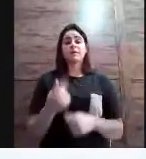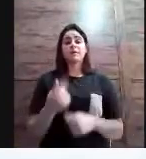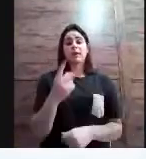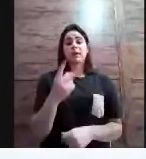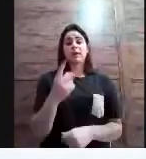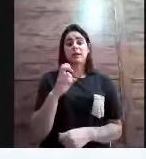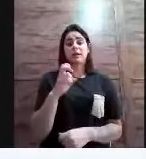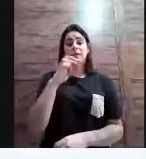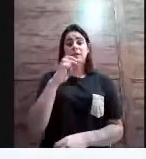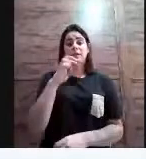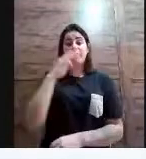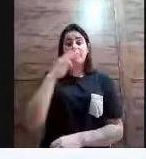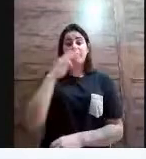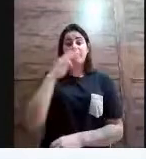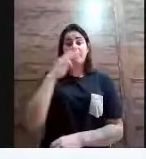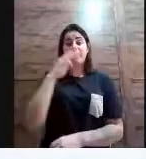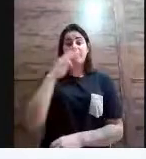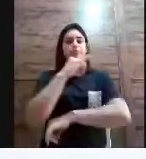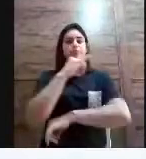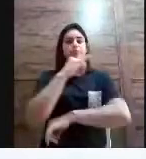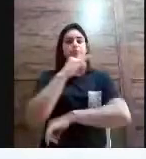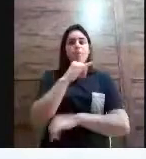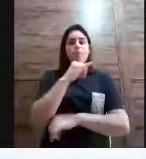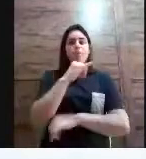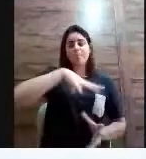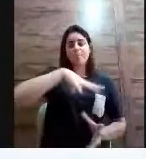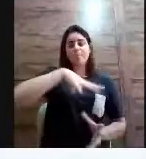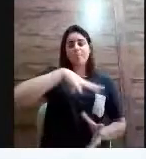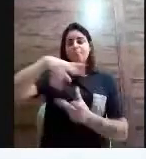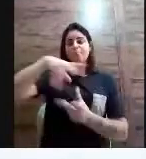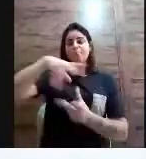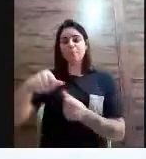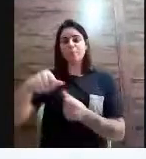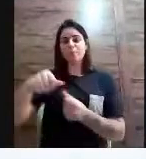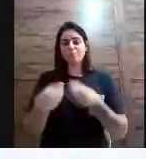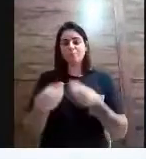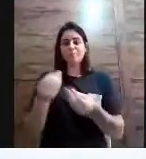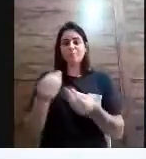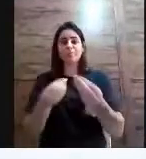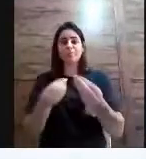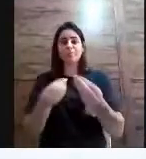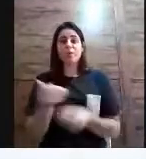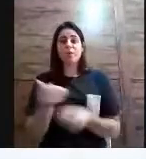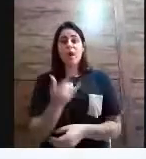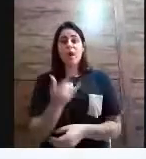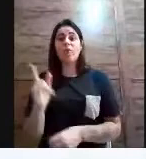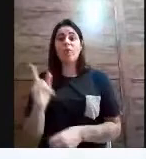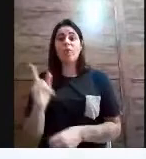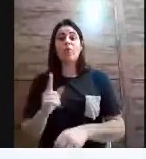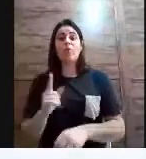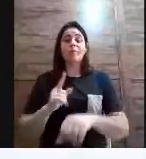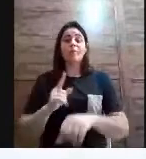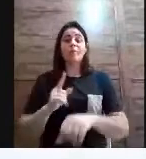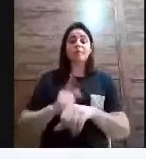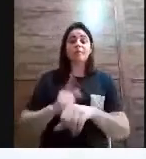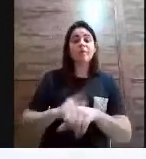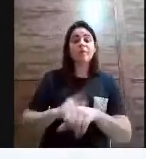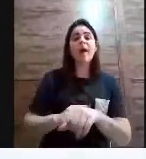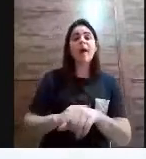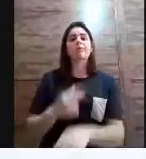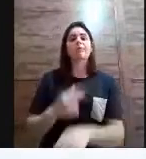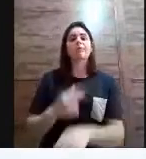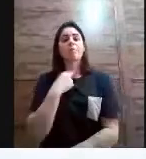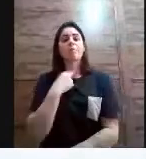mundo, né, a vacina. Que tem algumas vacinas que não podem ficar a menos de 70 graus centígrados. E